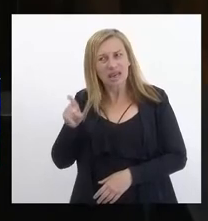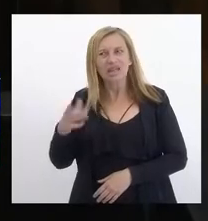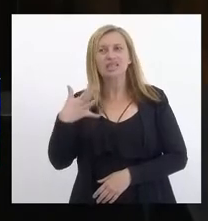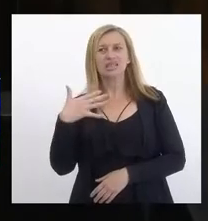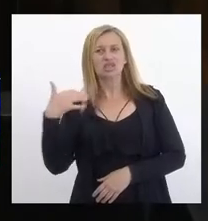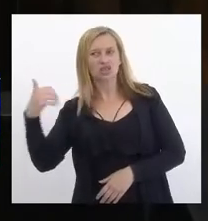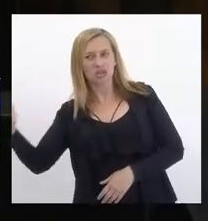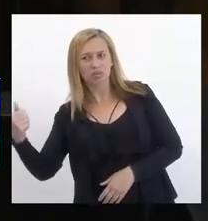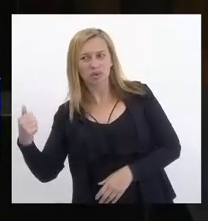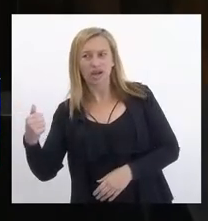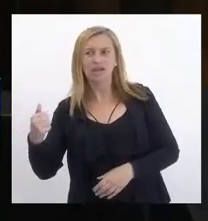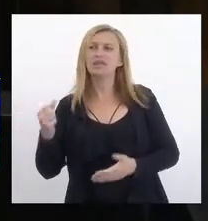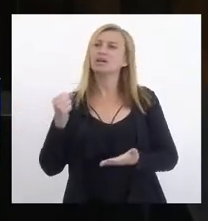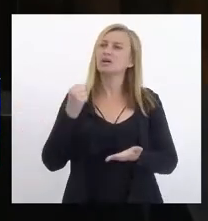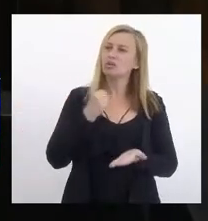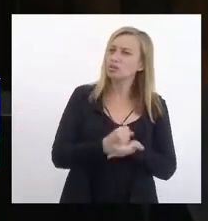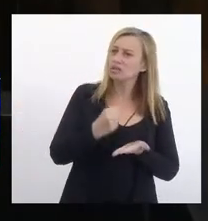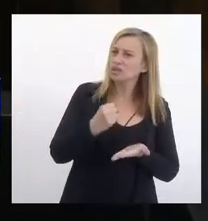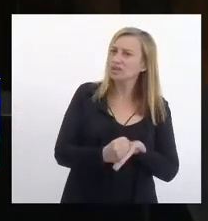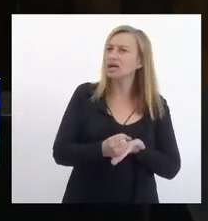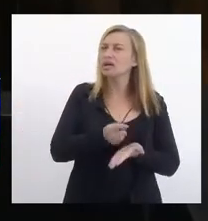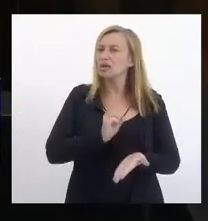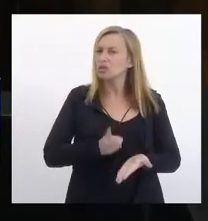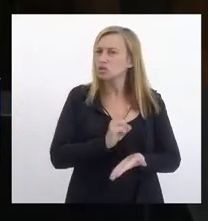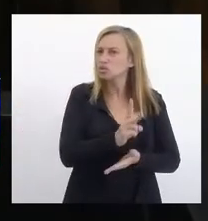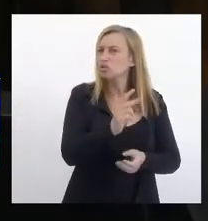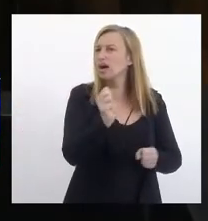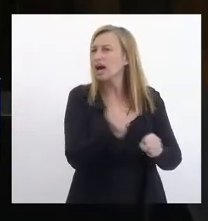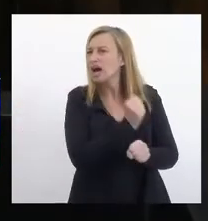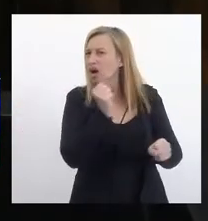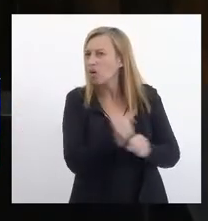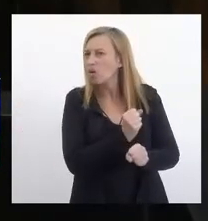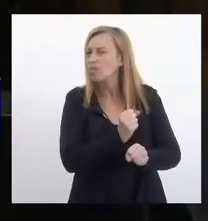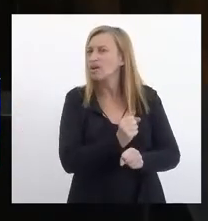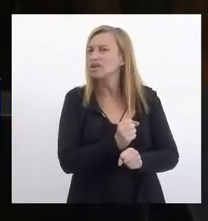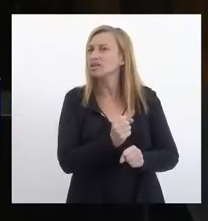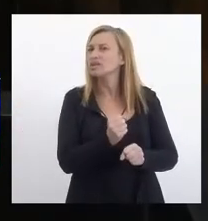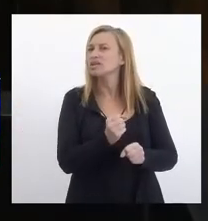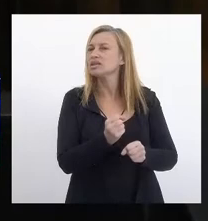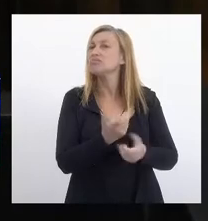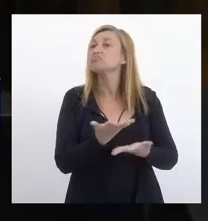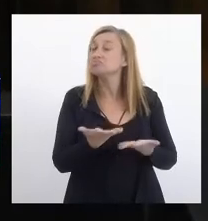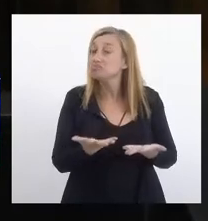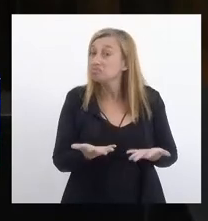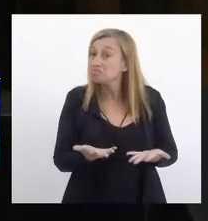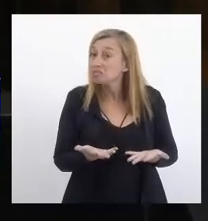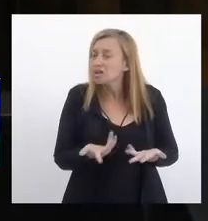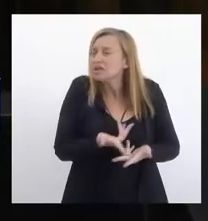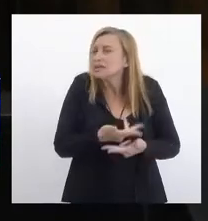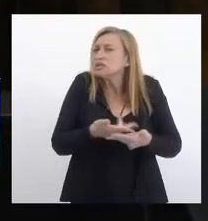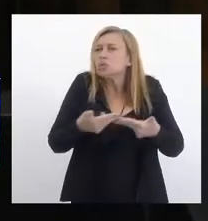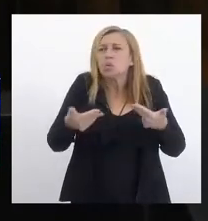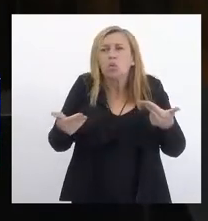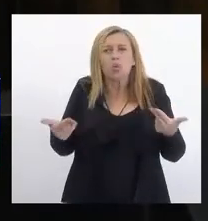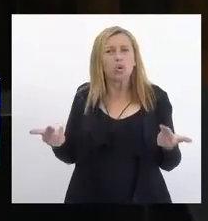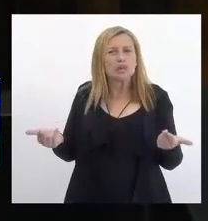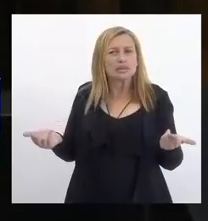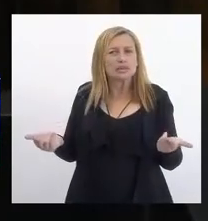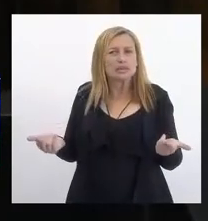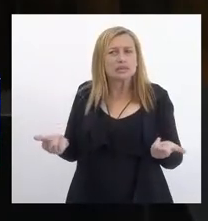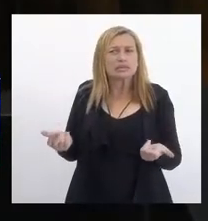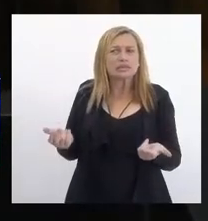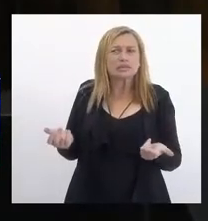a empresa contratada para fazer essa obra? Então, assim, são coisas que deixam